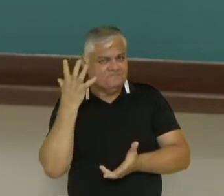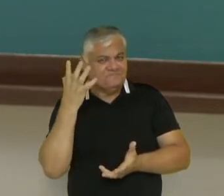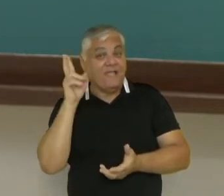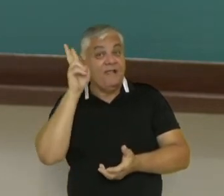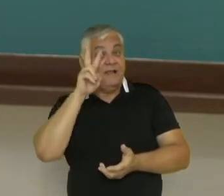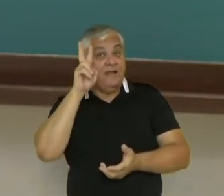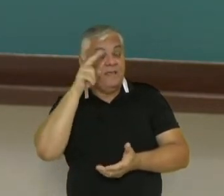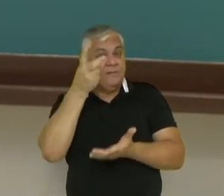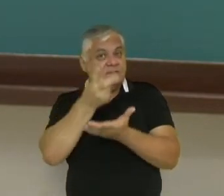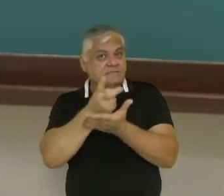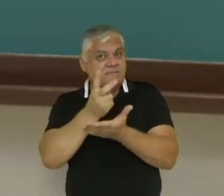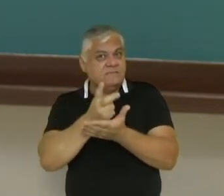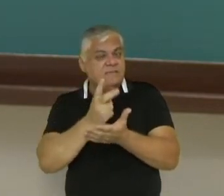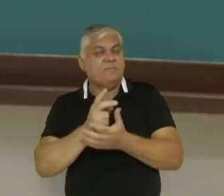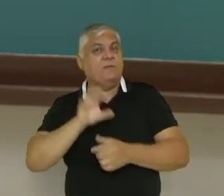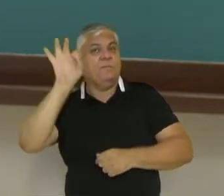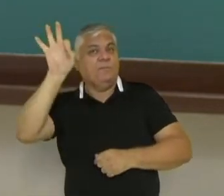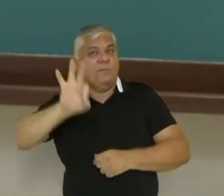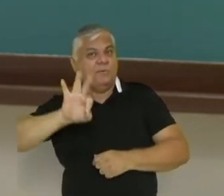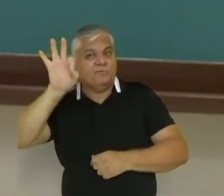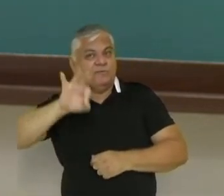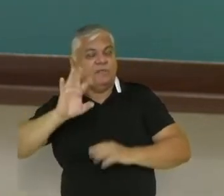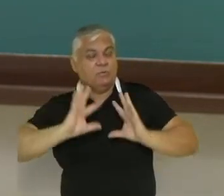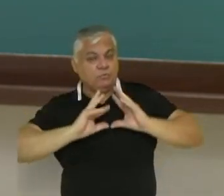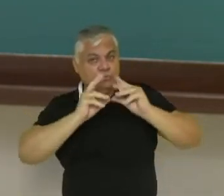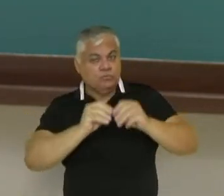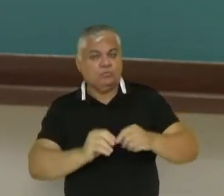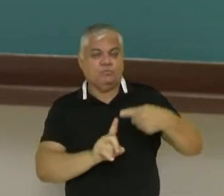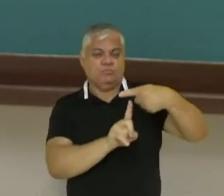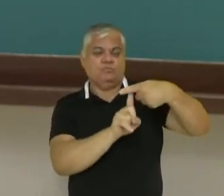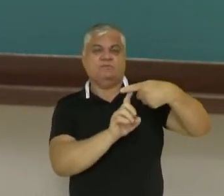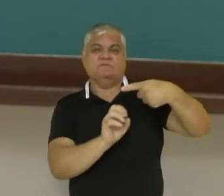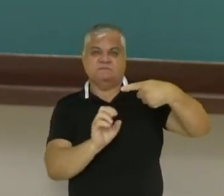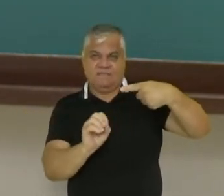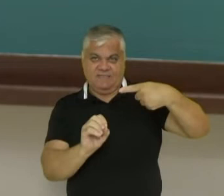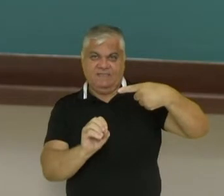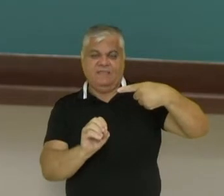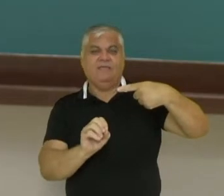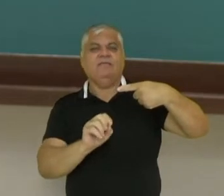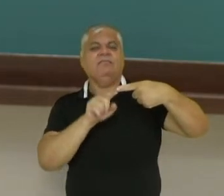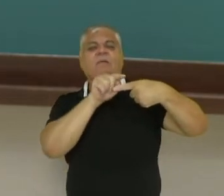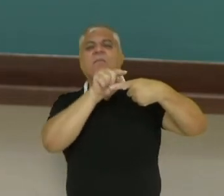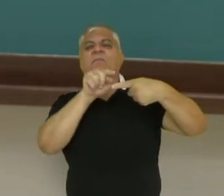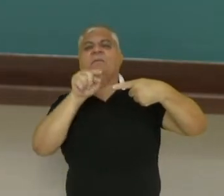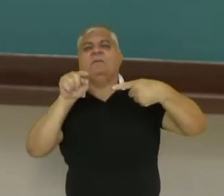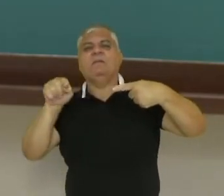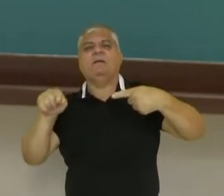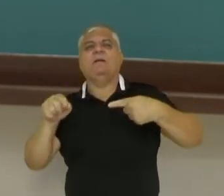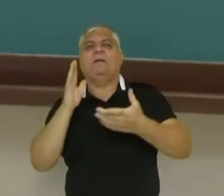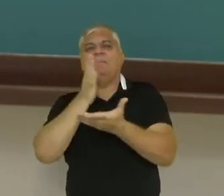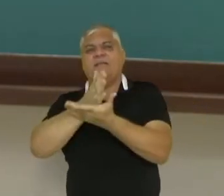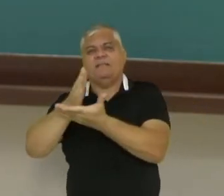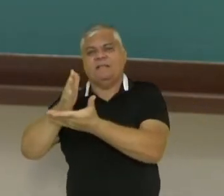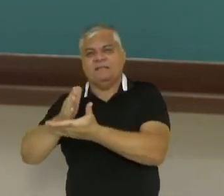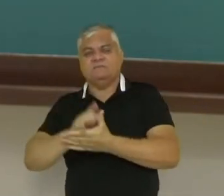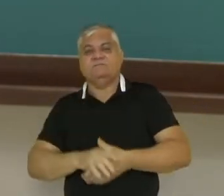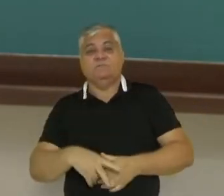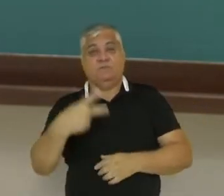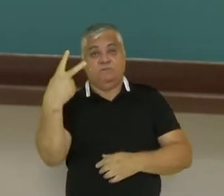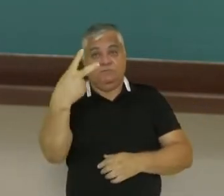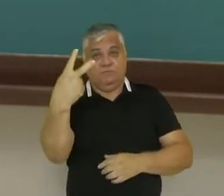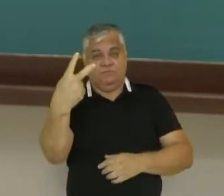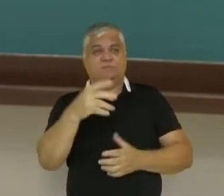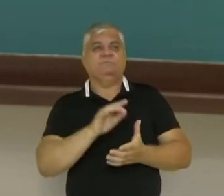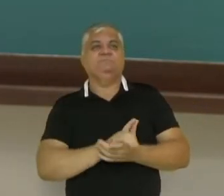Lembra sempre, porcentagem, o todo é 100, o resto são frações de 100. Vamos para o praticando